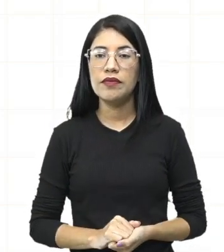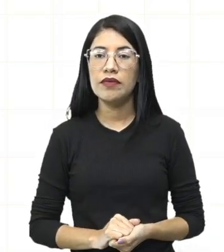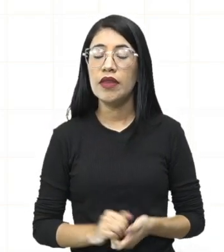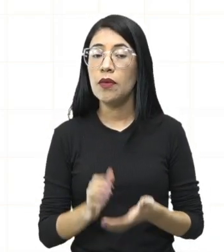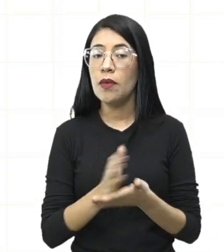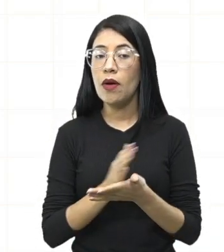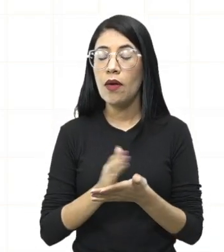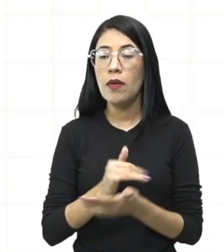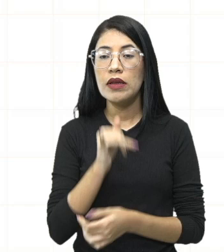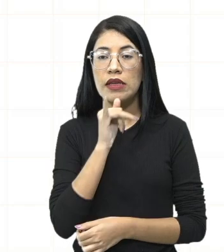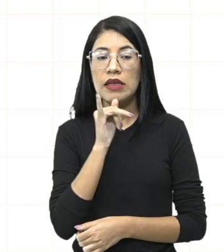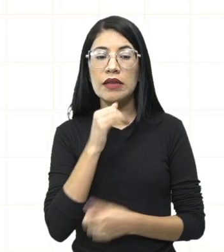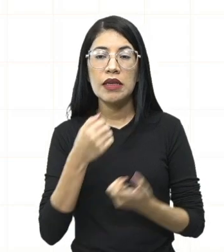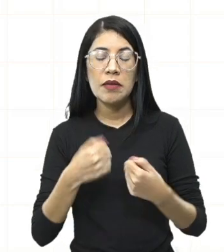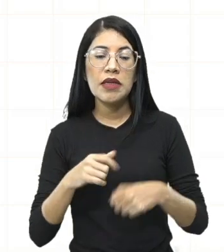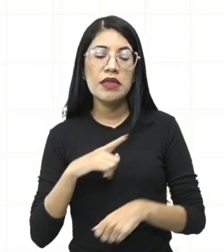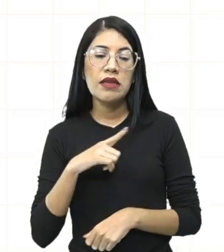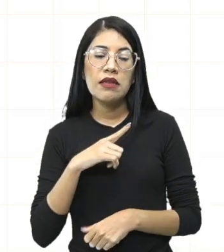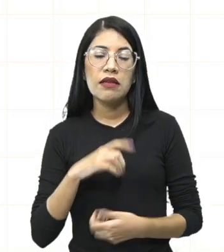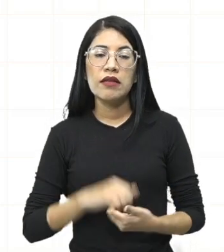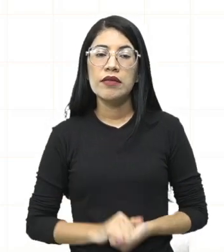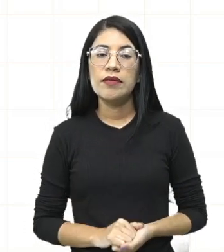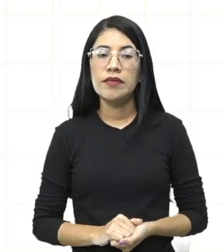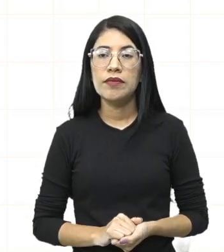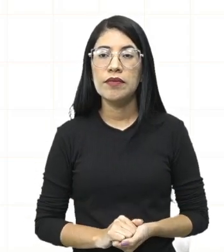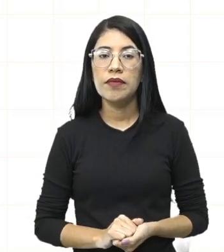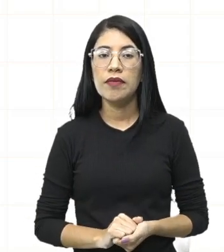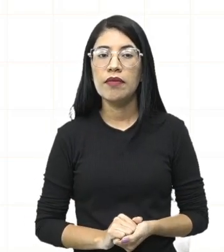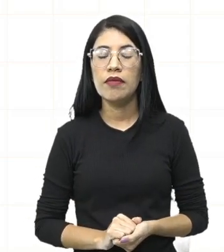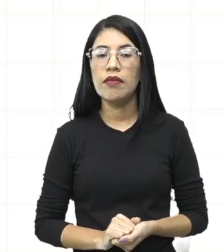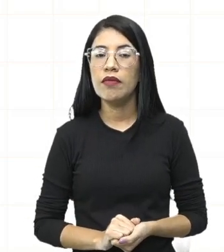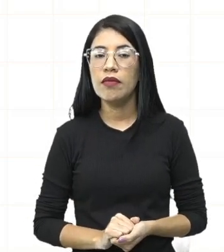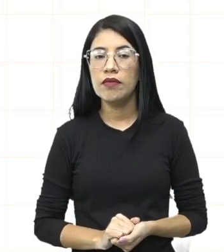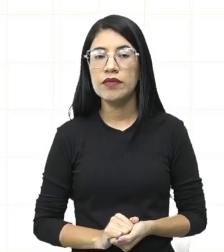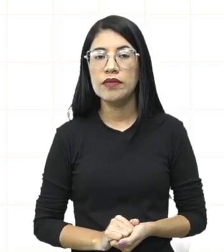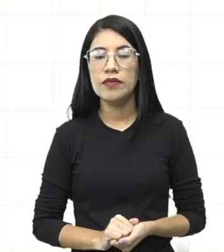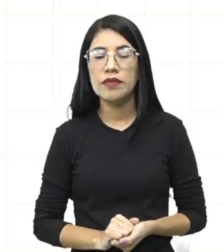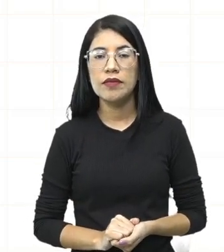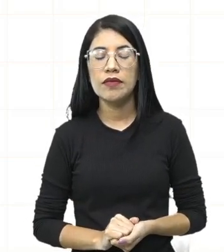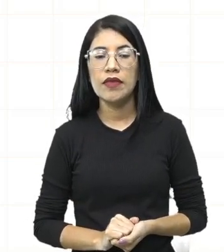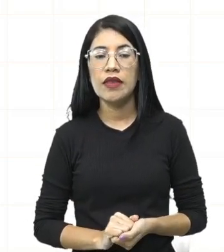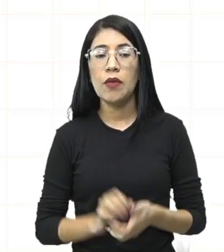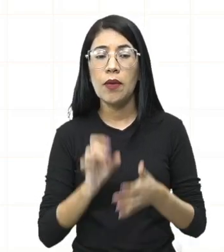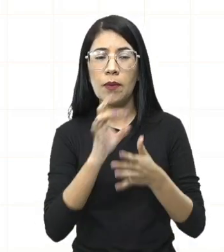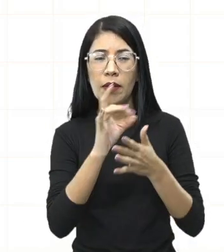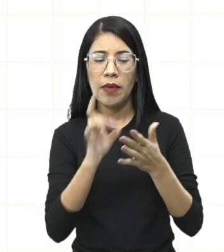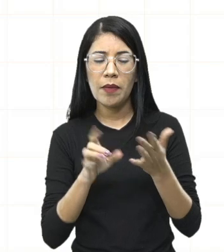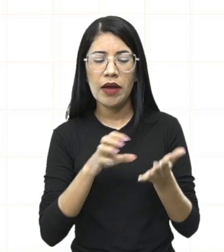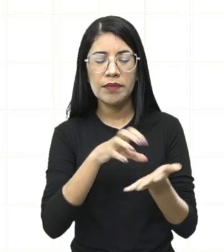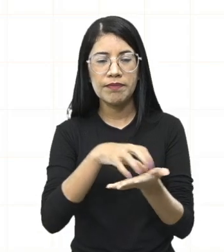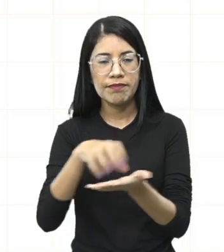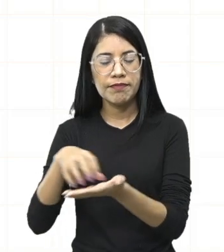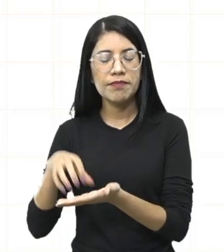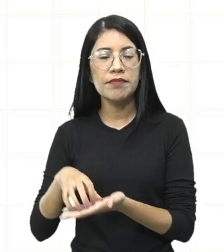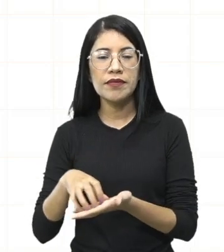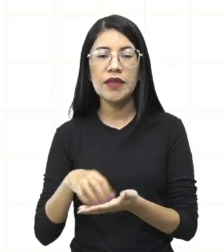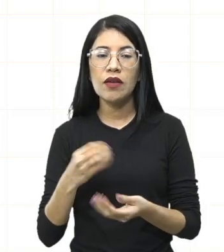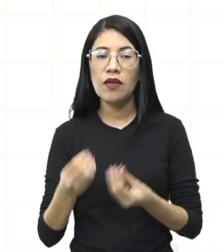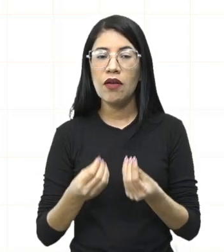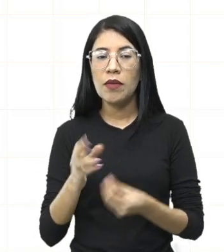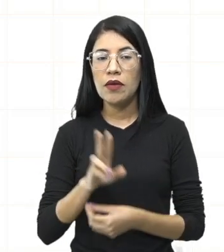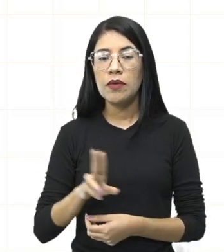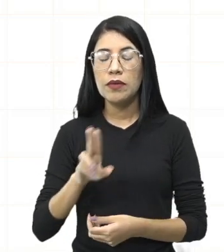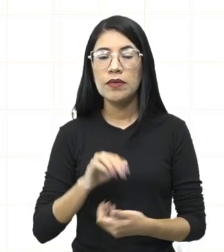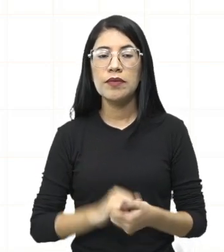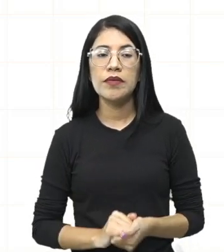são algumas das formas aí que a gente colocou que são feitas dentro dessas áreas, em cada uma dessas categorias.